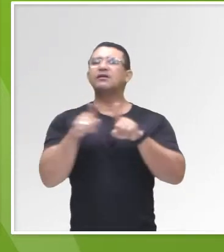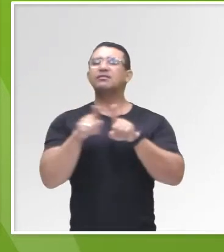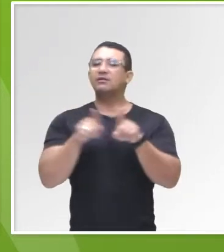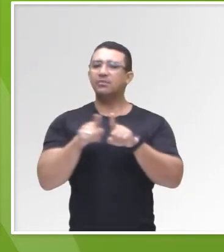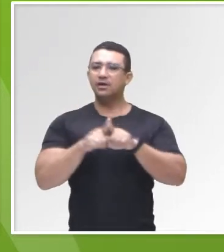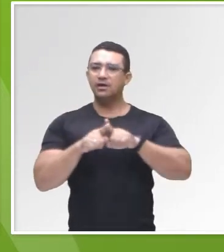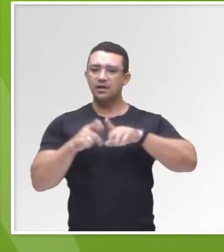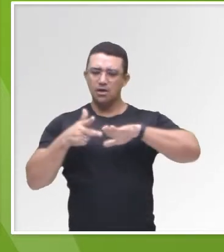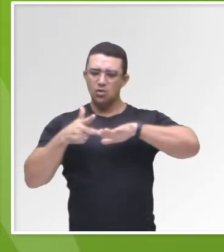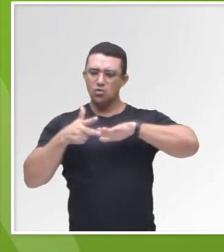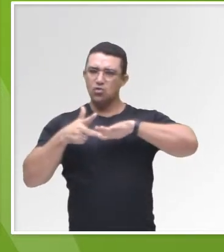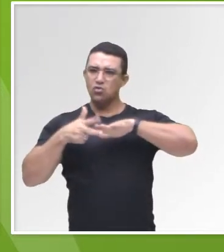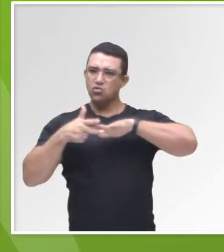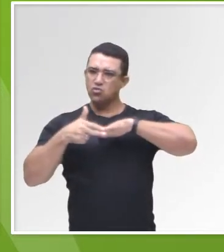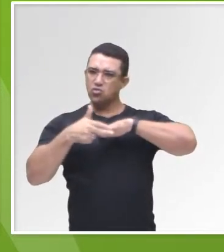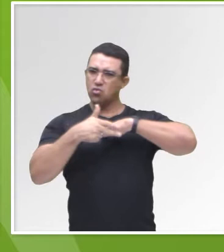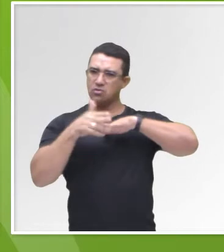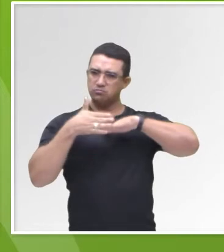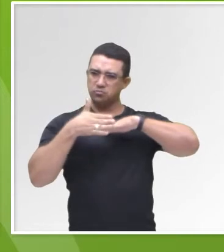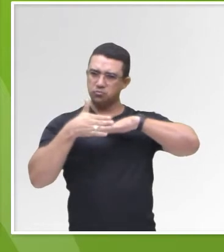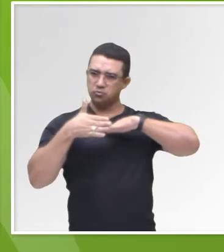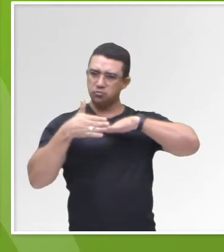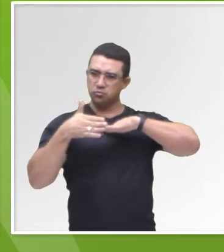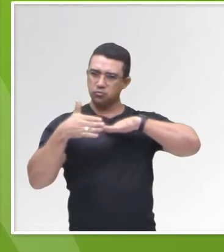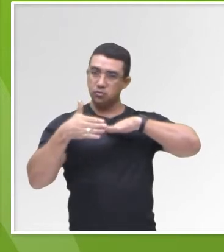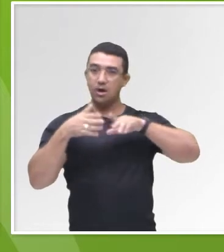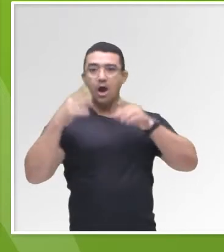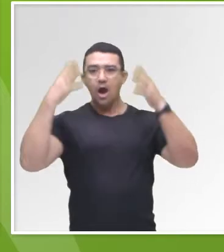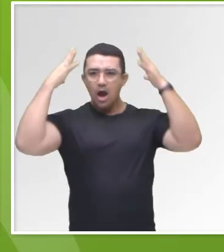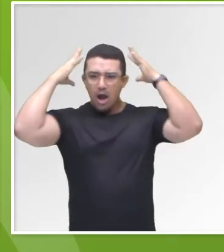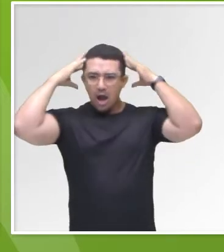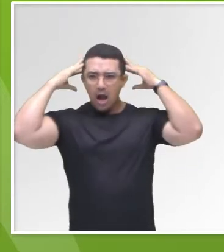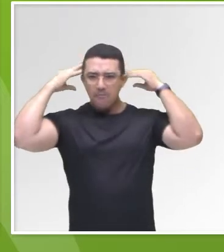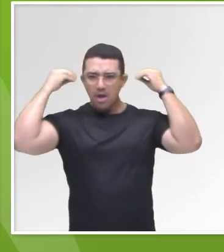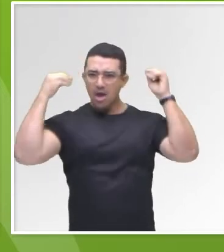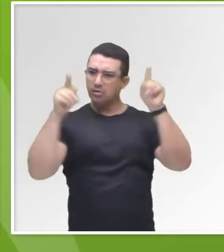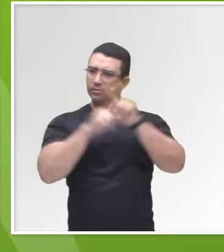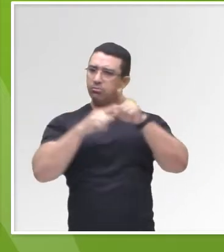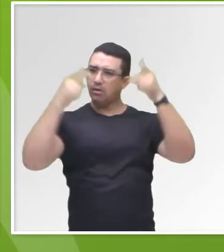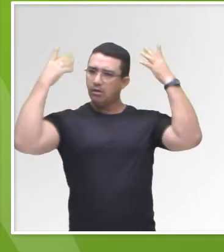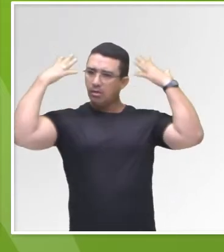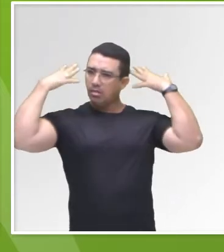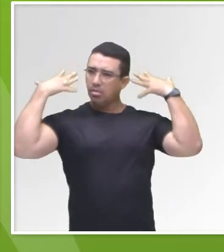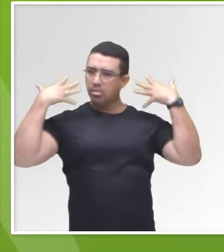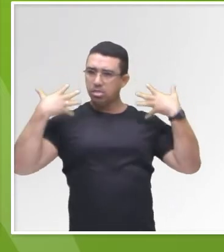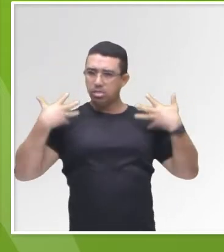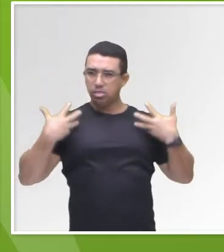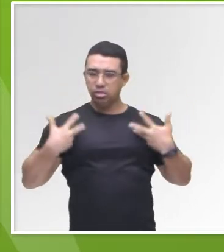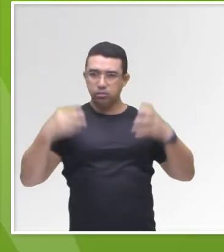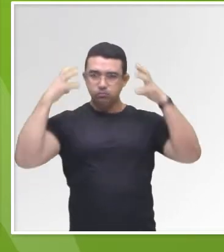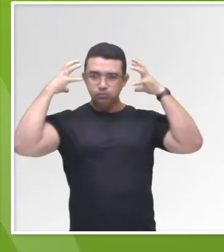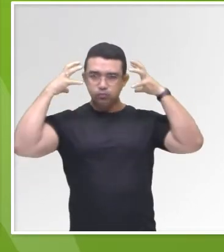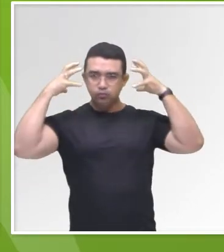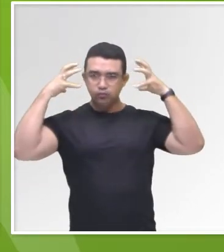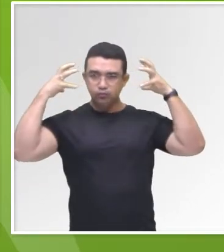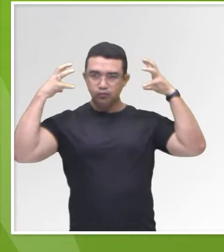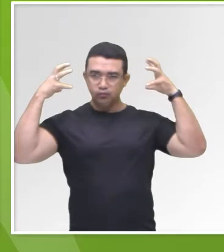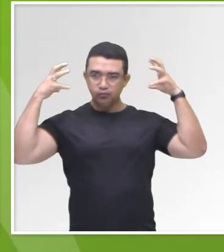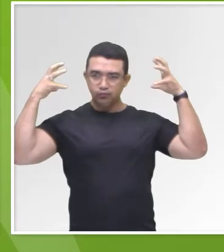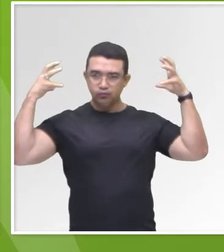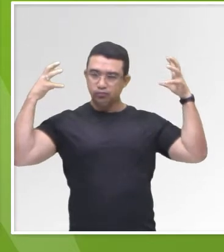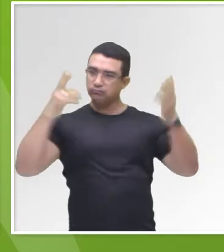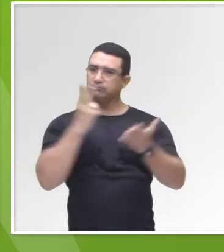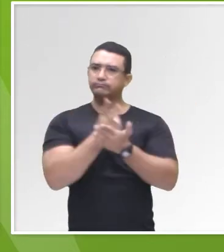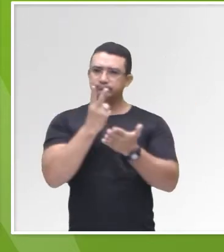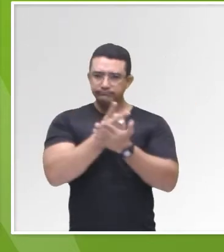cabelos crescem constantemente, né? Às vezes não para de crescer. A gente está todo final de semana ali cortando as unhas para manter